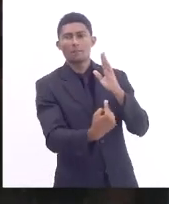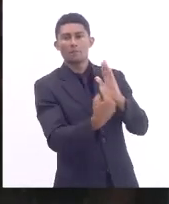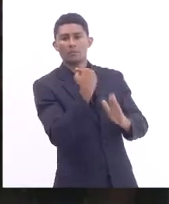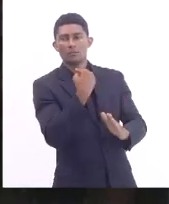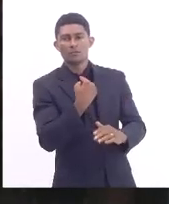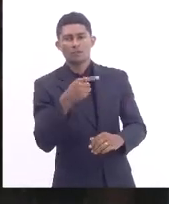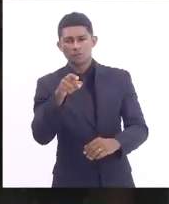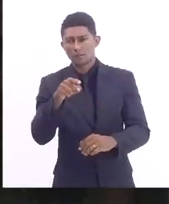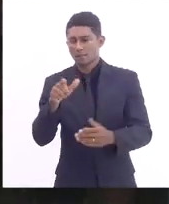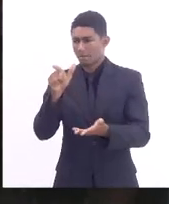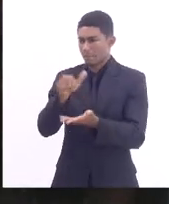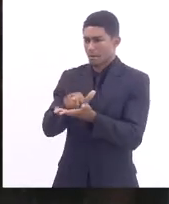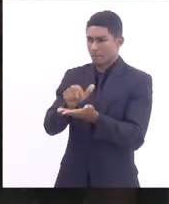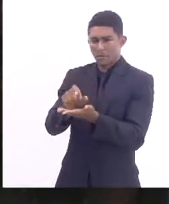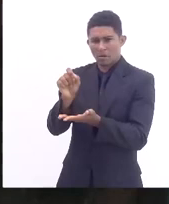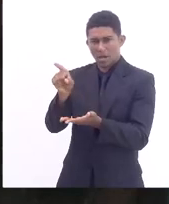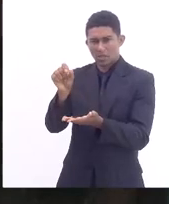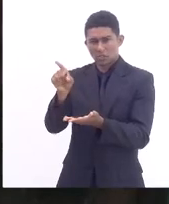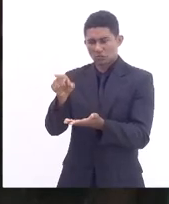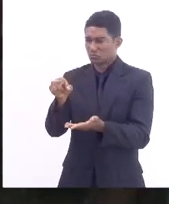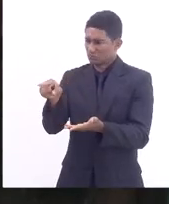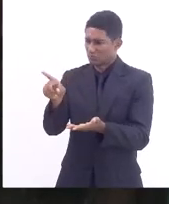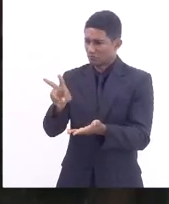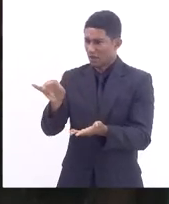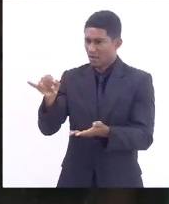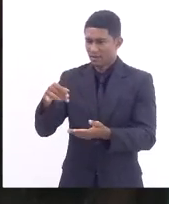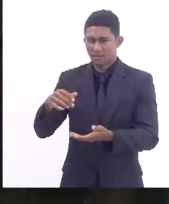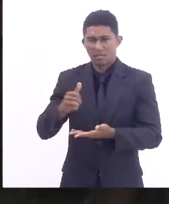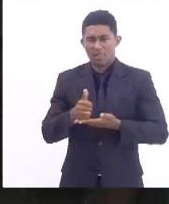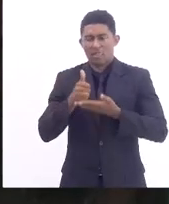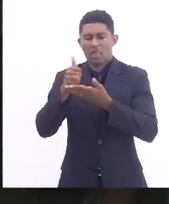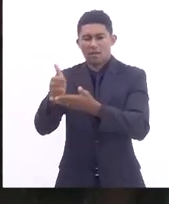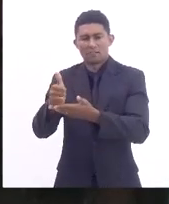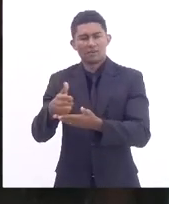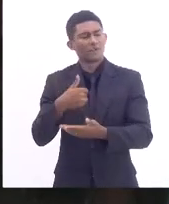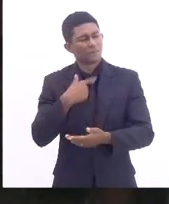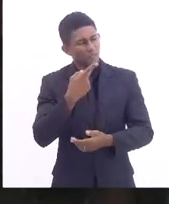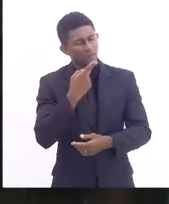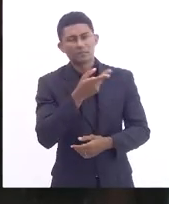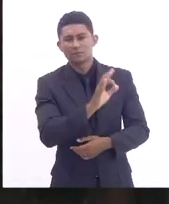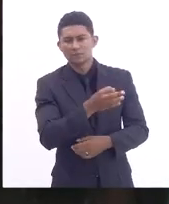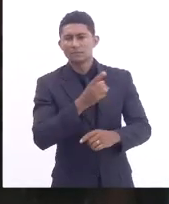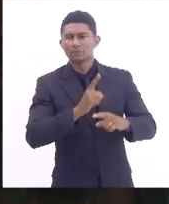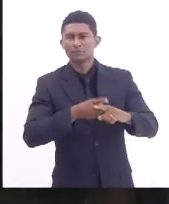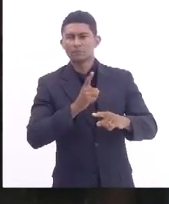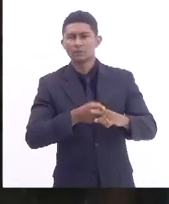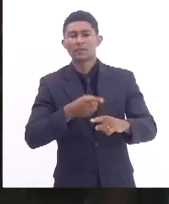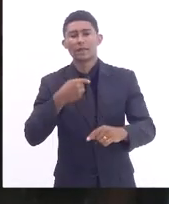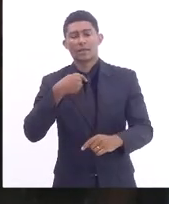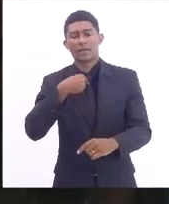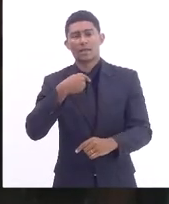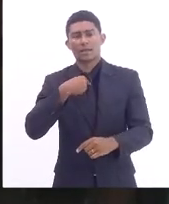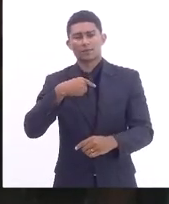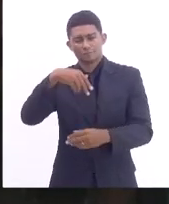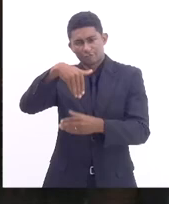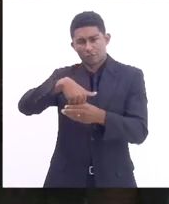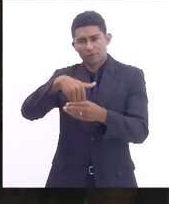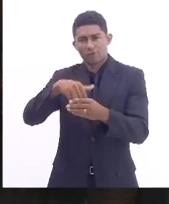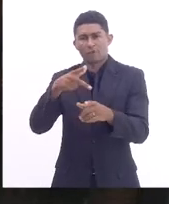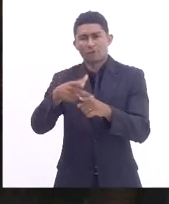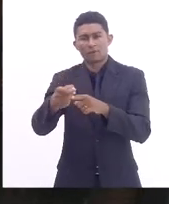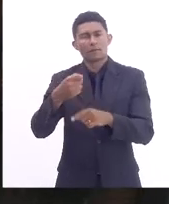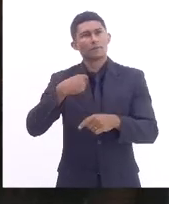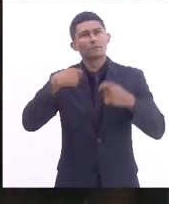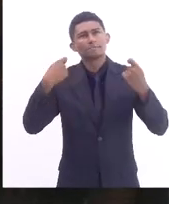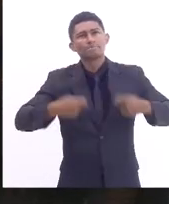papel azul feiura vamos fazer nós papel tem um sentido é porque eu acho que todo mundo que ganhou eleição a gente costuma olhar para